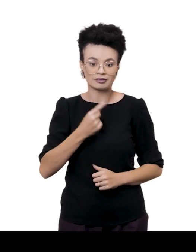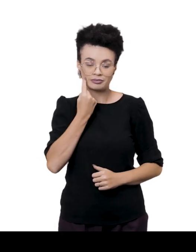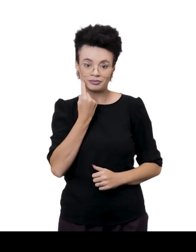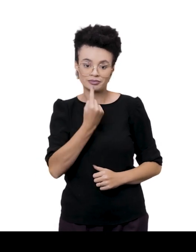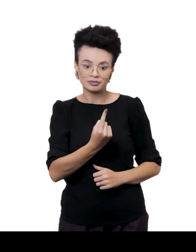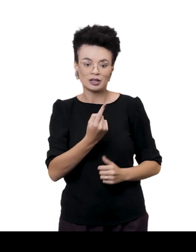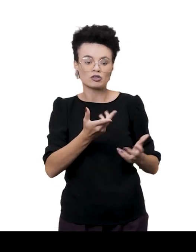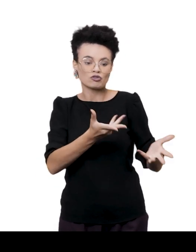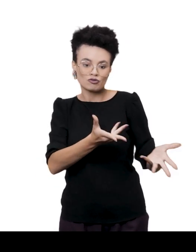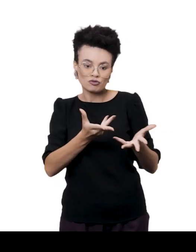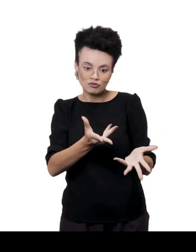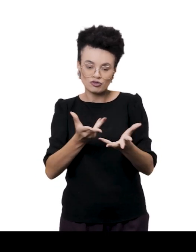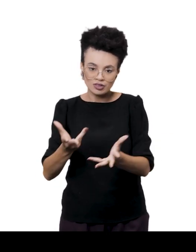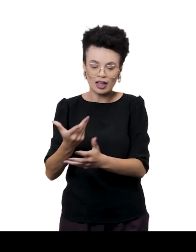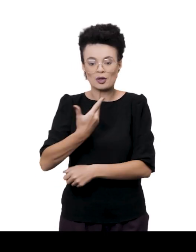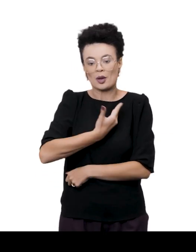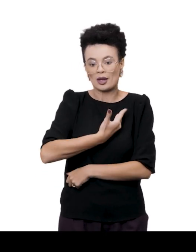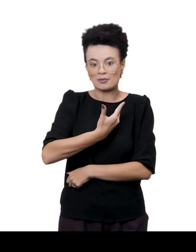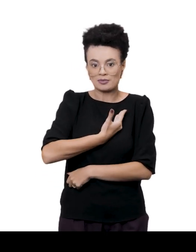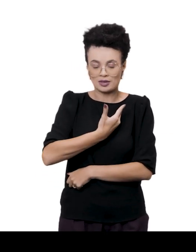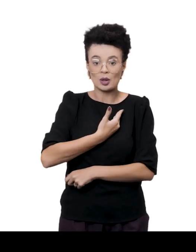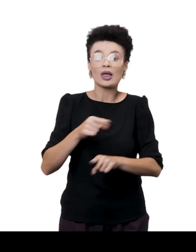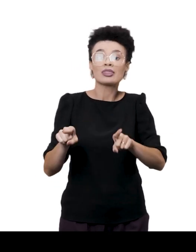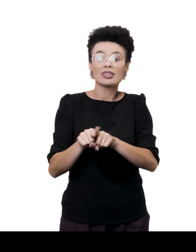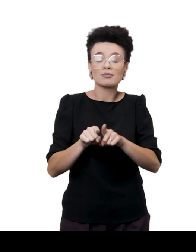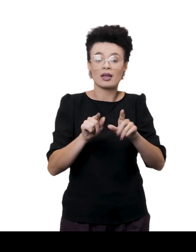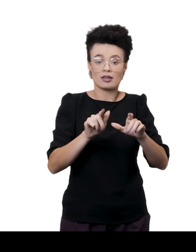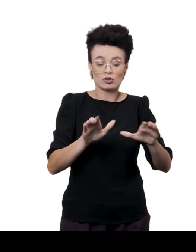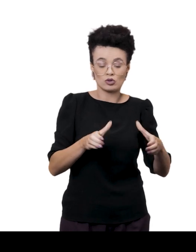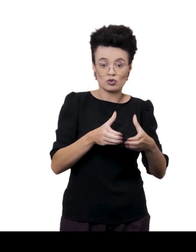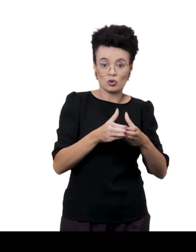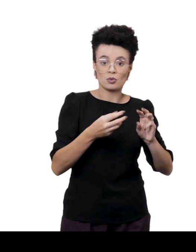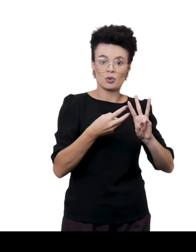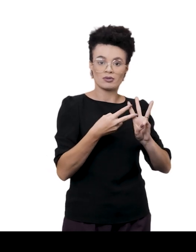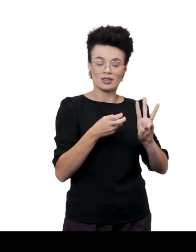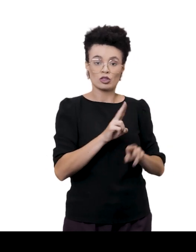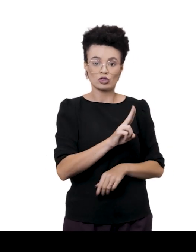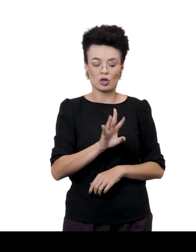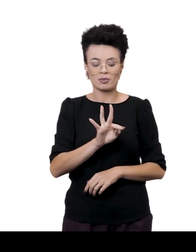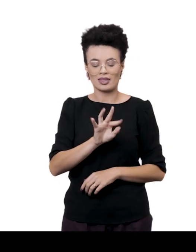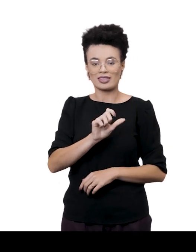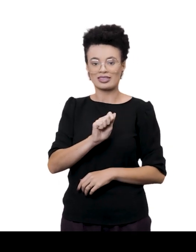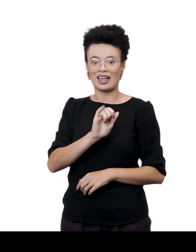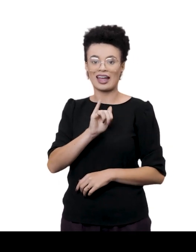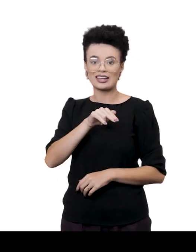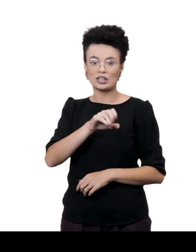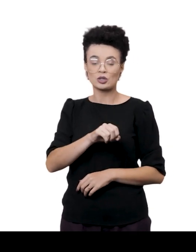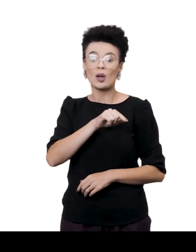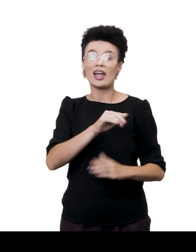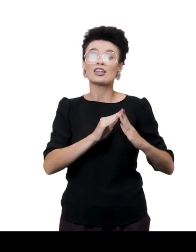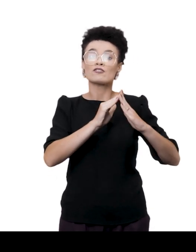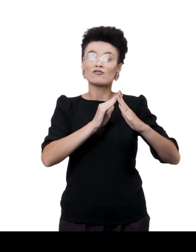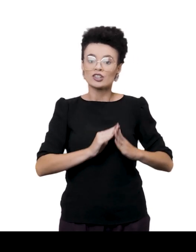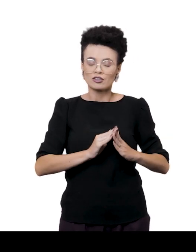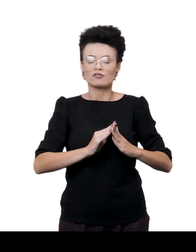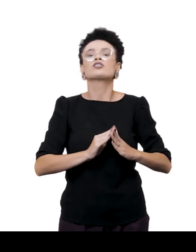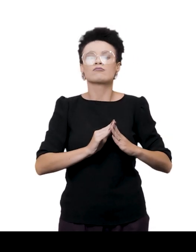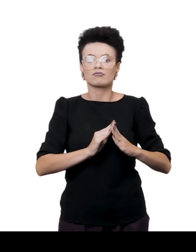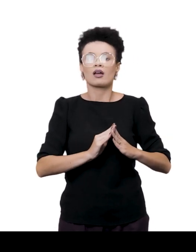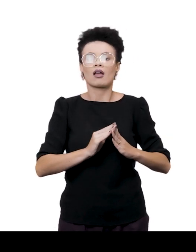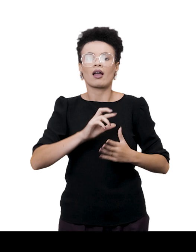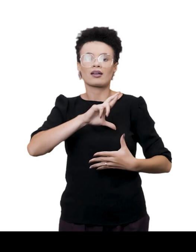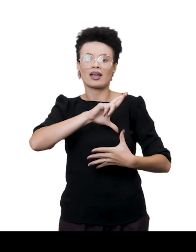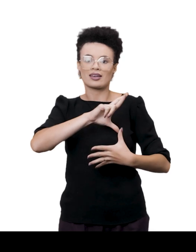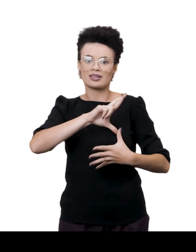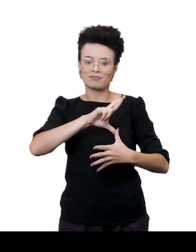Entre os convidados, além dos amigos de Guzmán, estão os taínos, povo indígena que habitava o Caribe antes